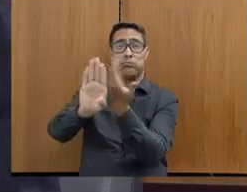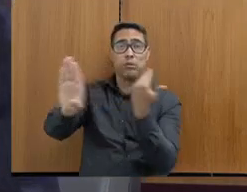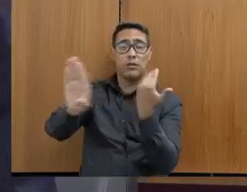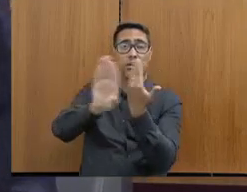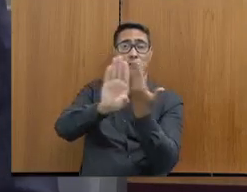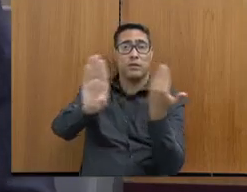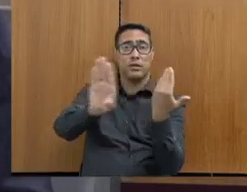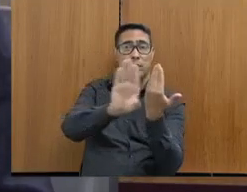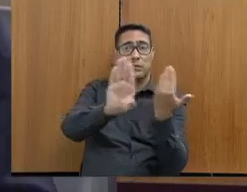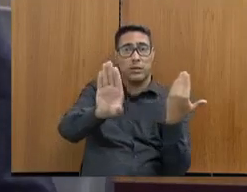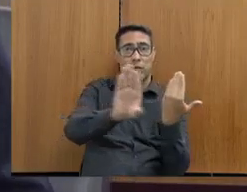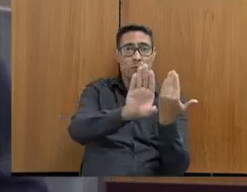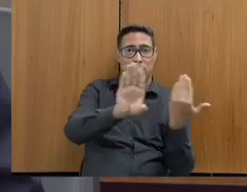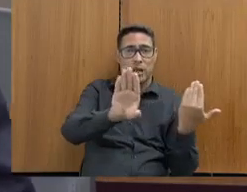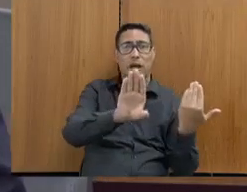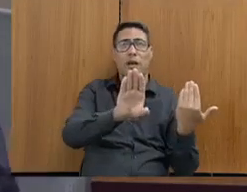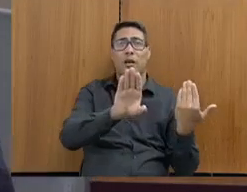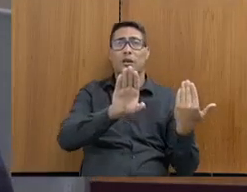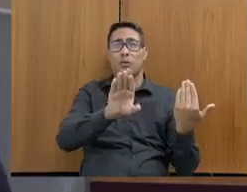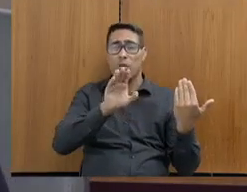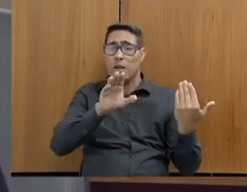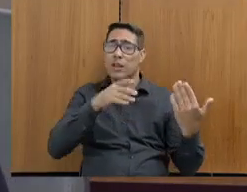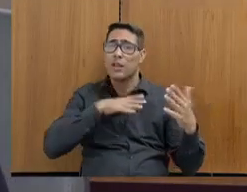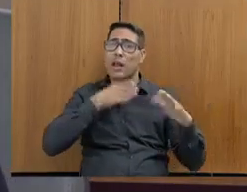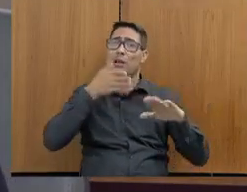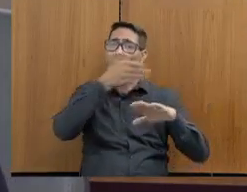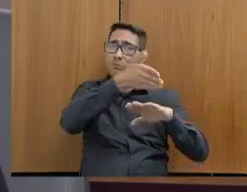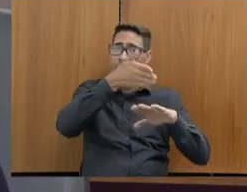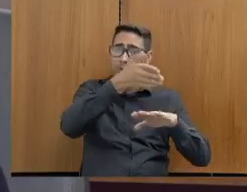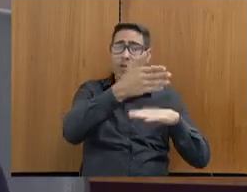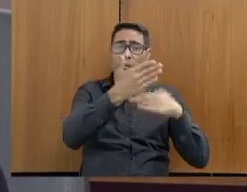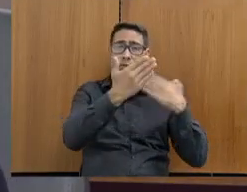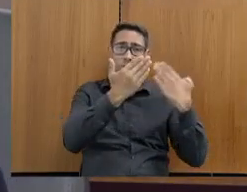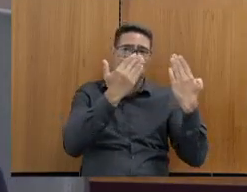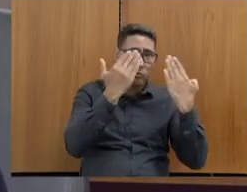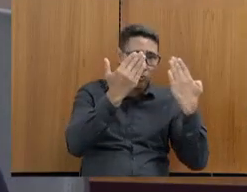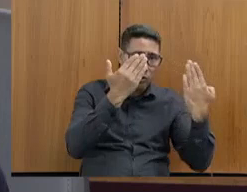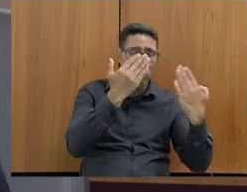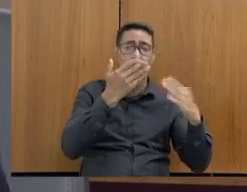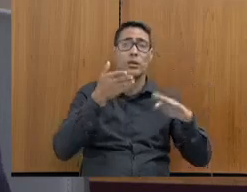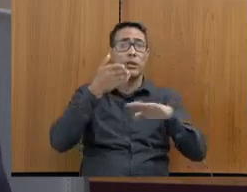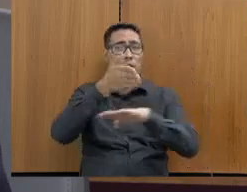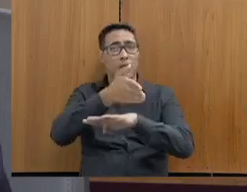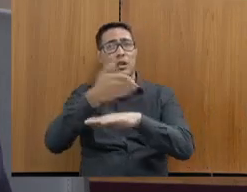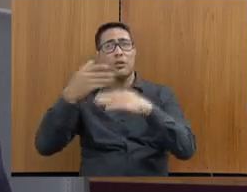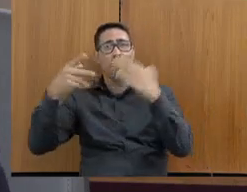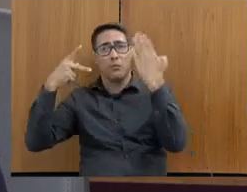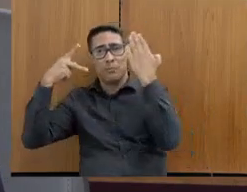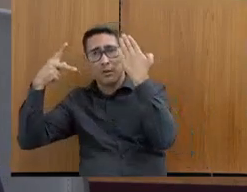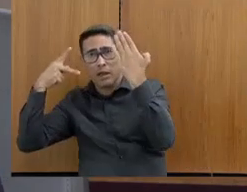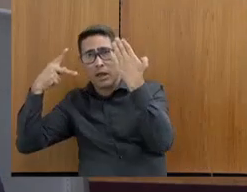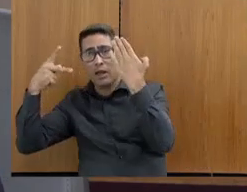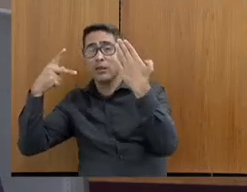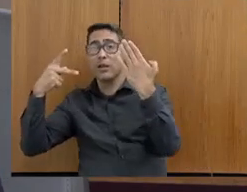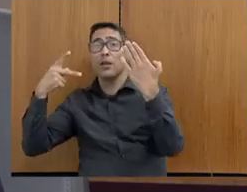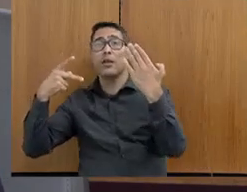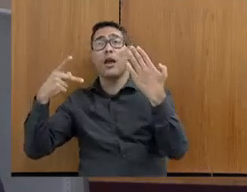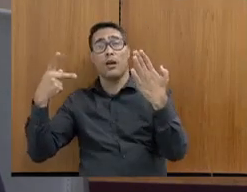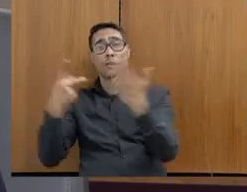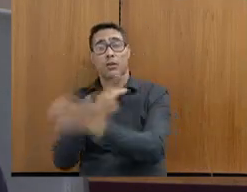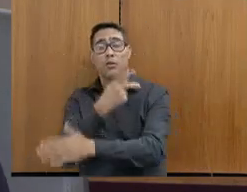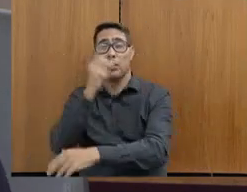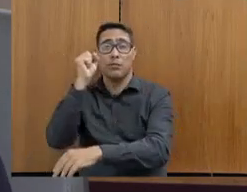que passou a frequentar psicólogo e psiquiatra após fazer denúncia e que foi aposentada